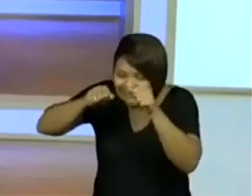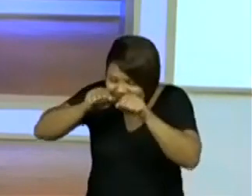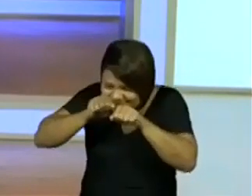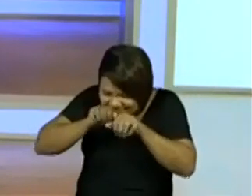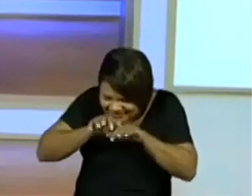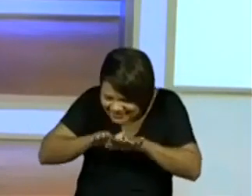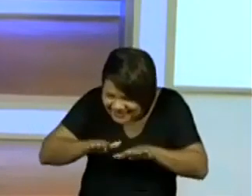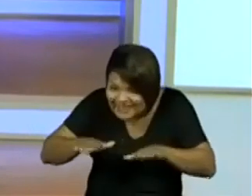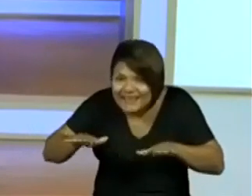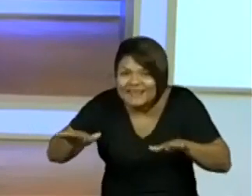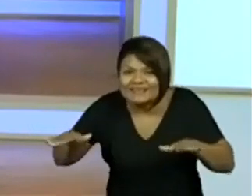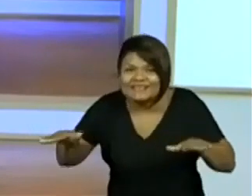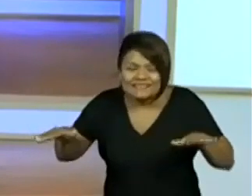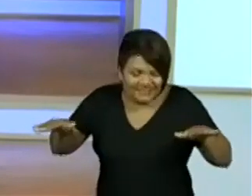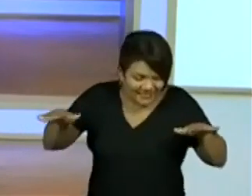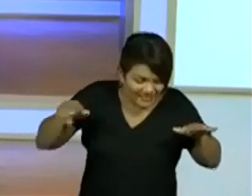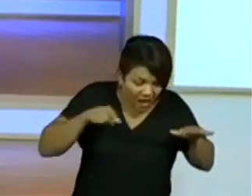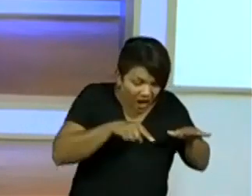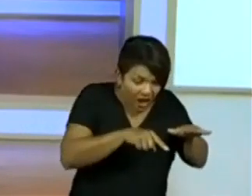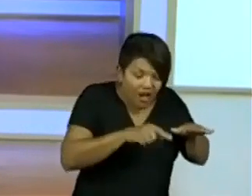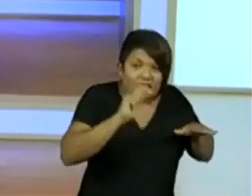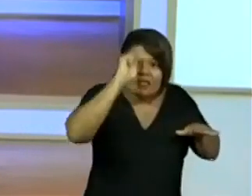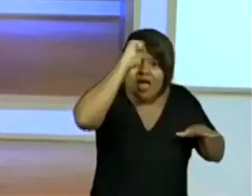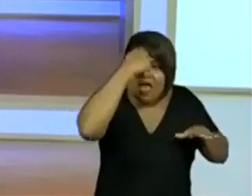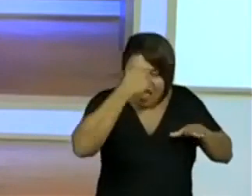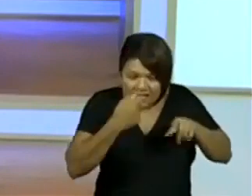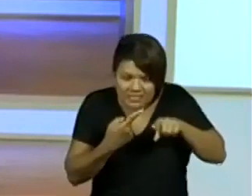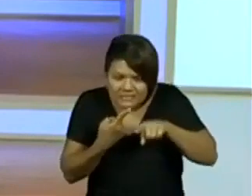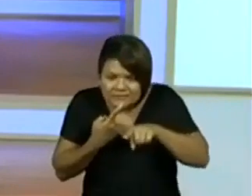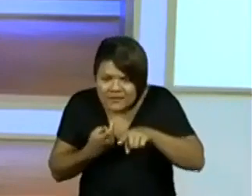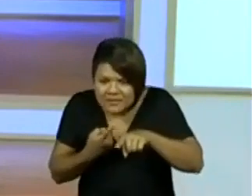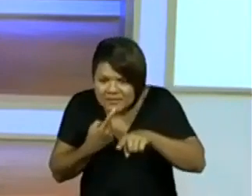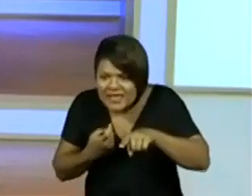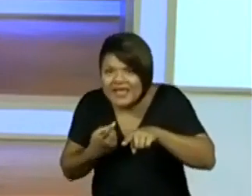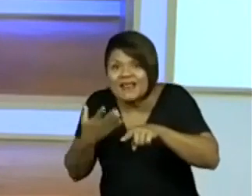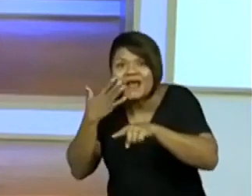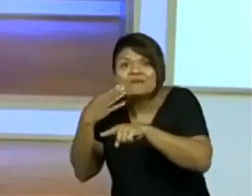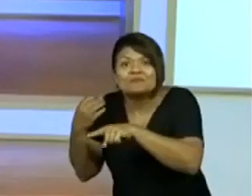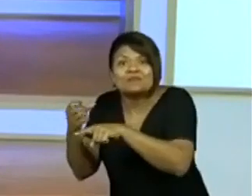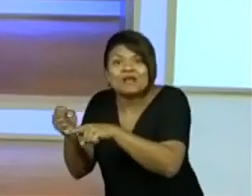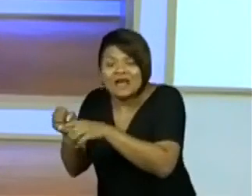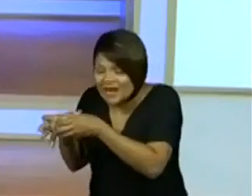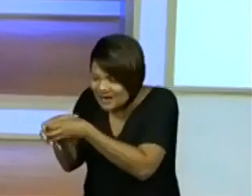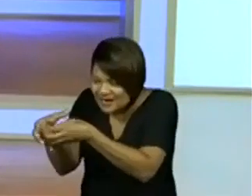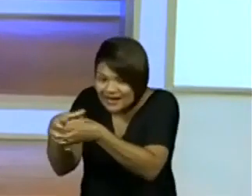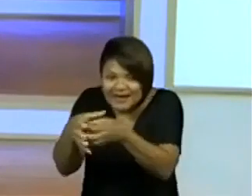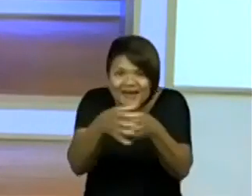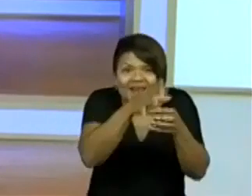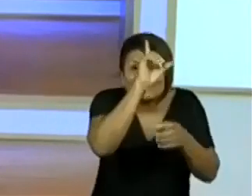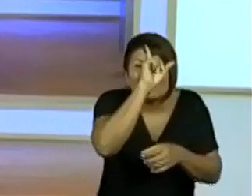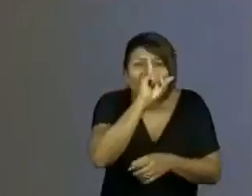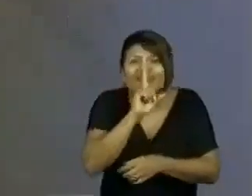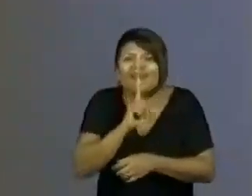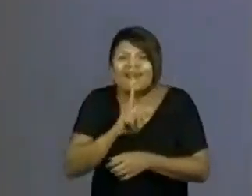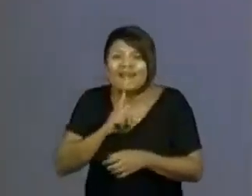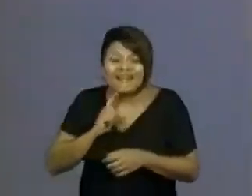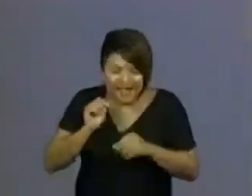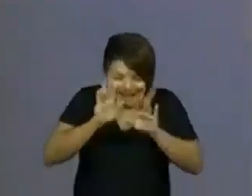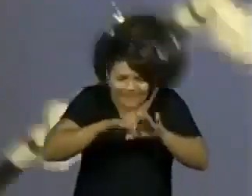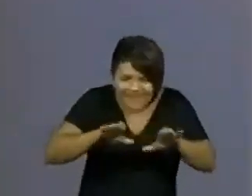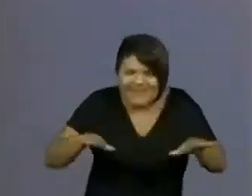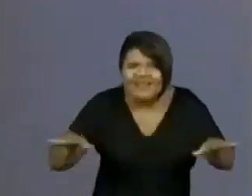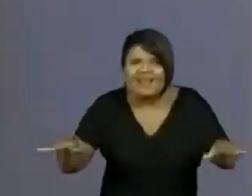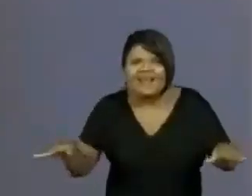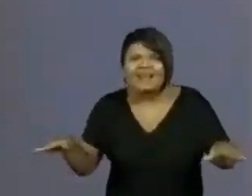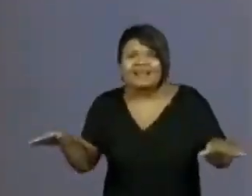crianças negras, crianças vermelhas, crianças brancas, crianças amarelas.